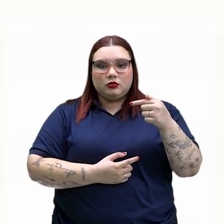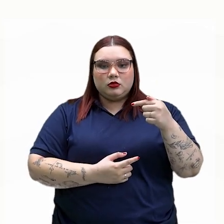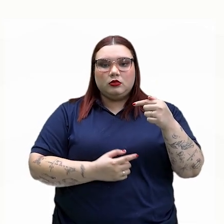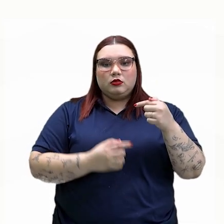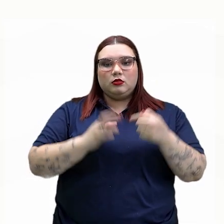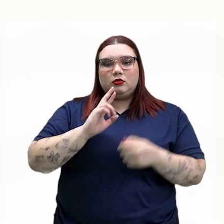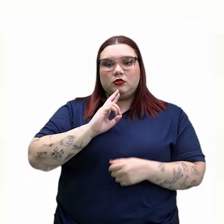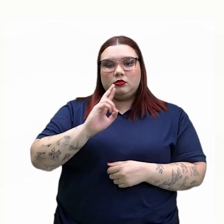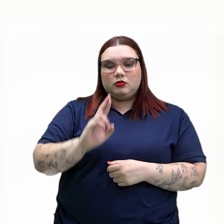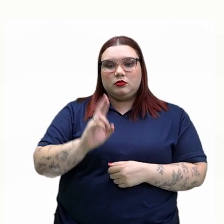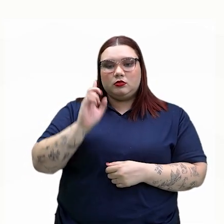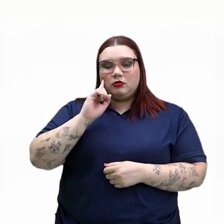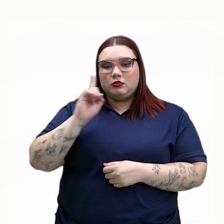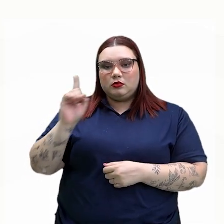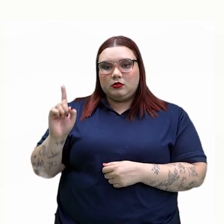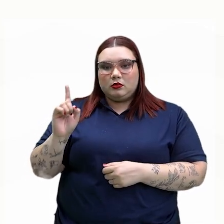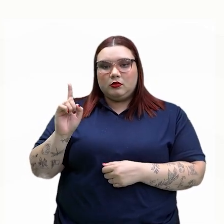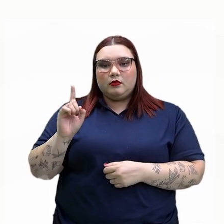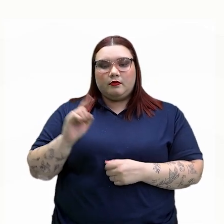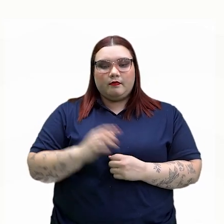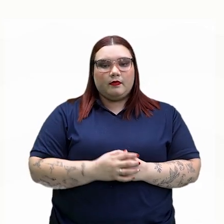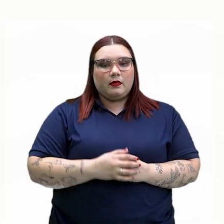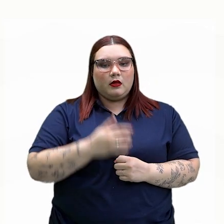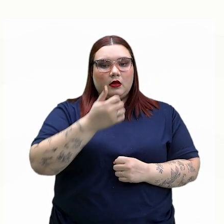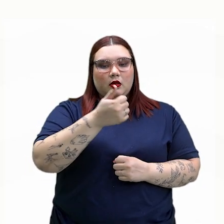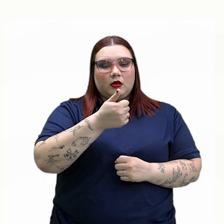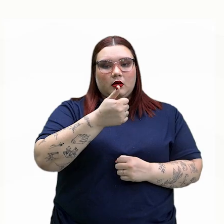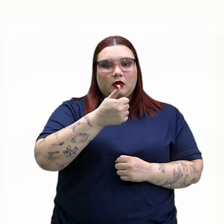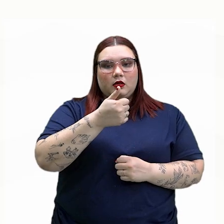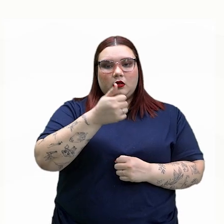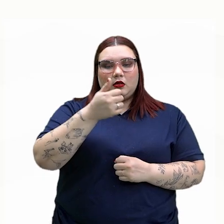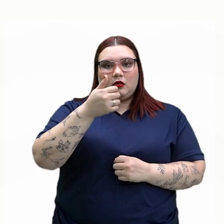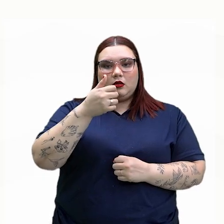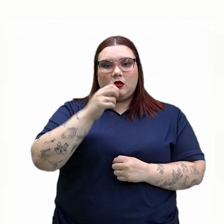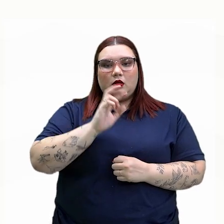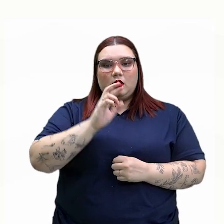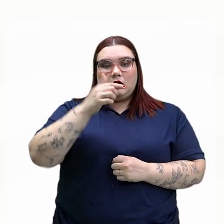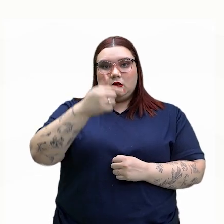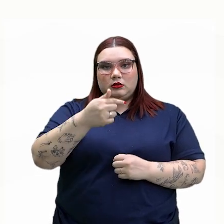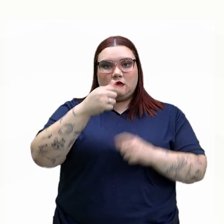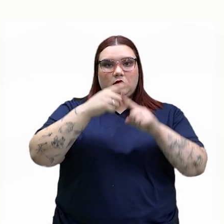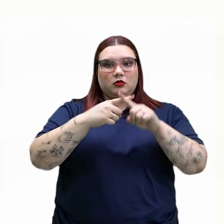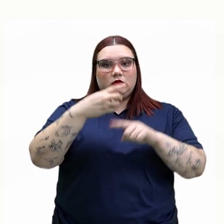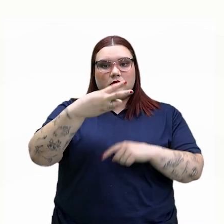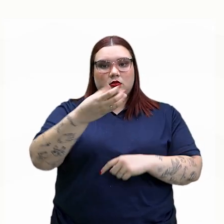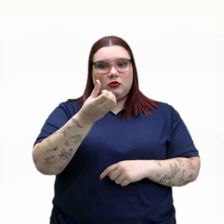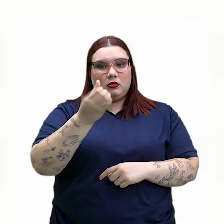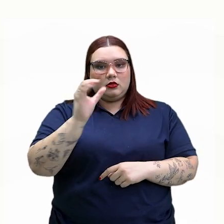conta lá, vai ficar, ó, 7 vezes 360 dá